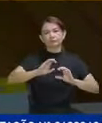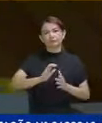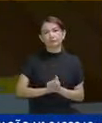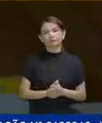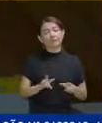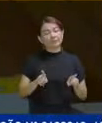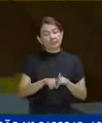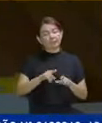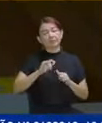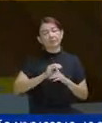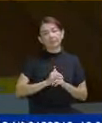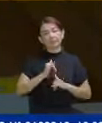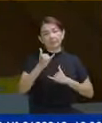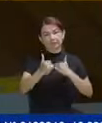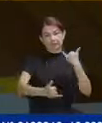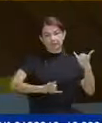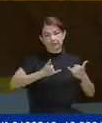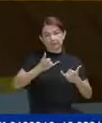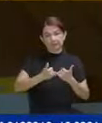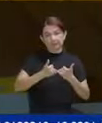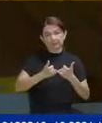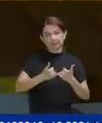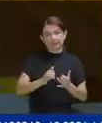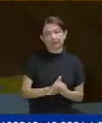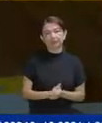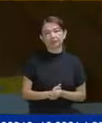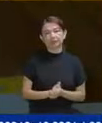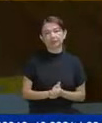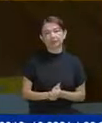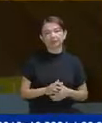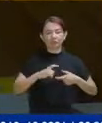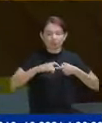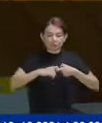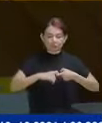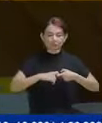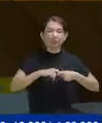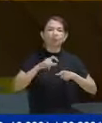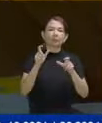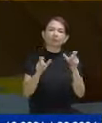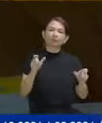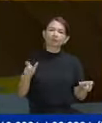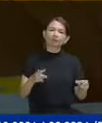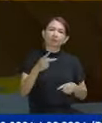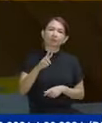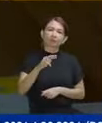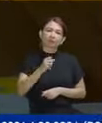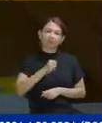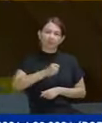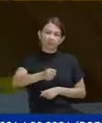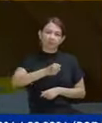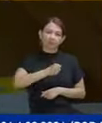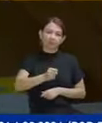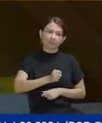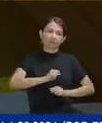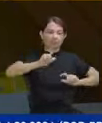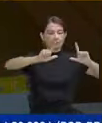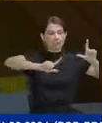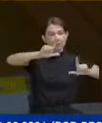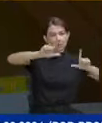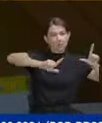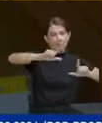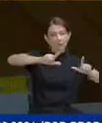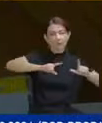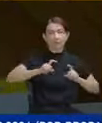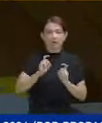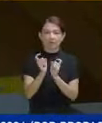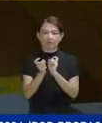via internet. Inciso 1º, participação de filiados a partidos políticos, pré-candidatos em entrevistas, programas, encontros ou